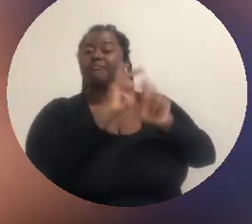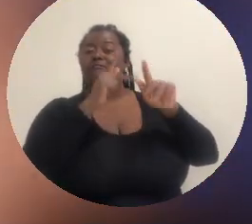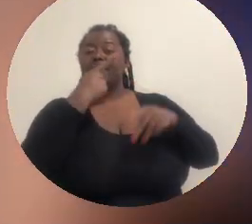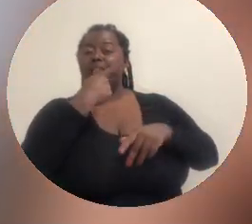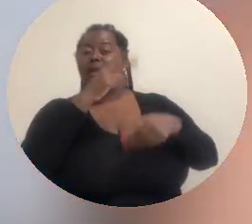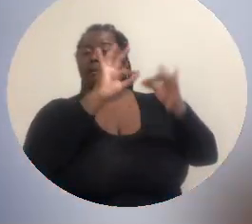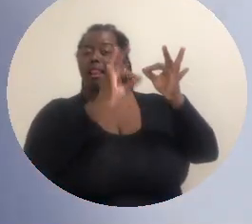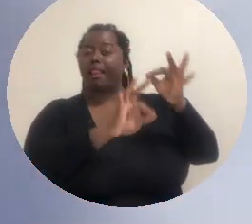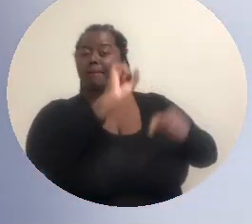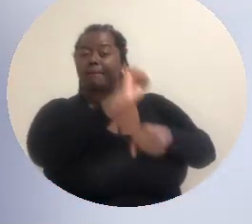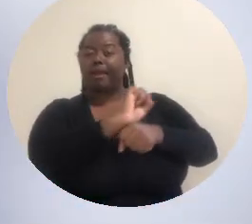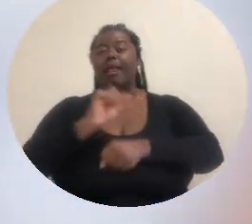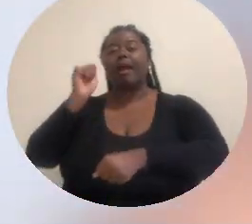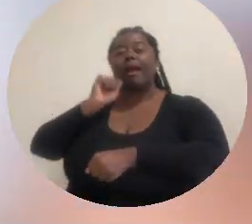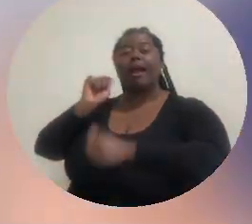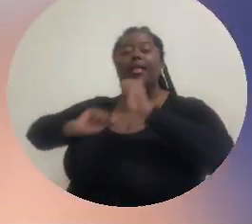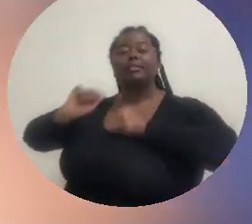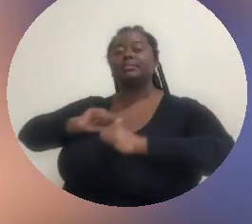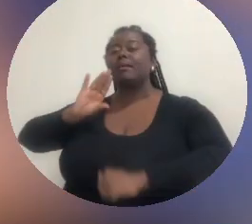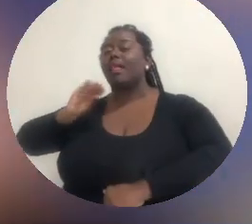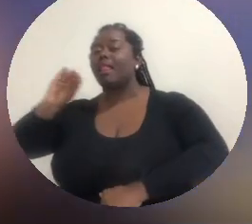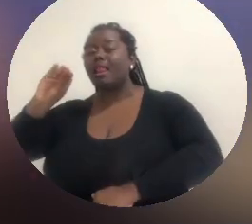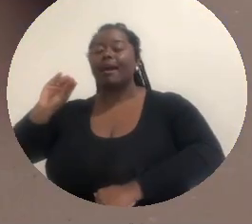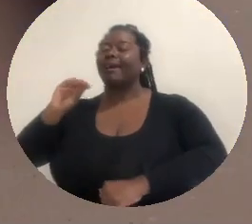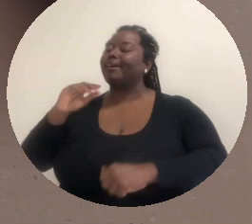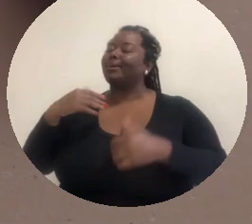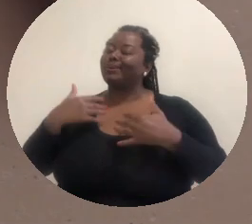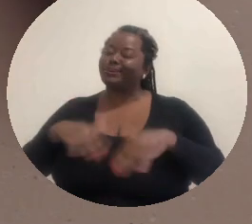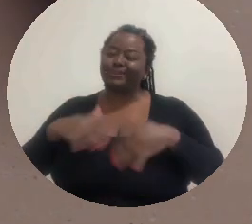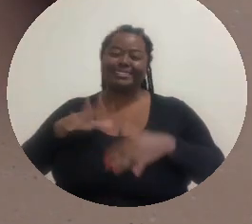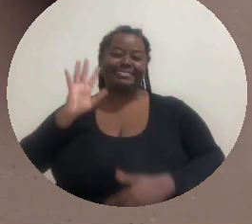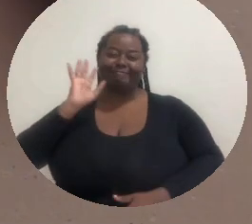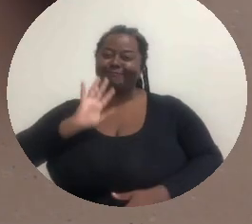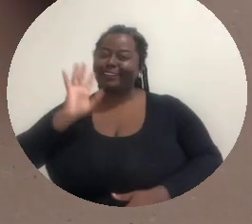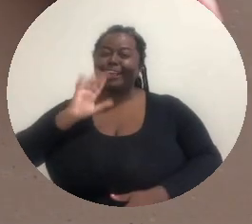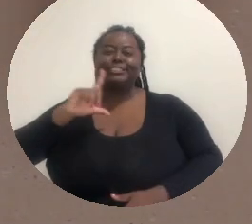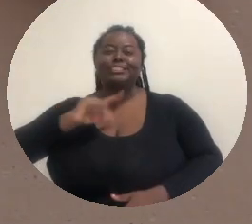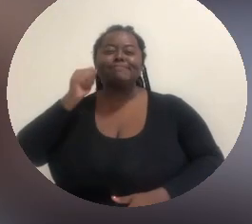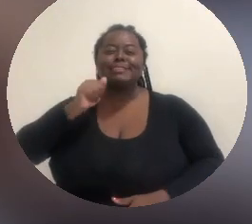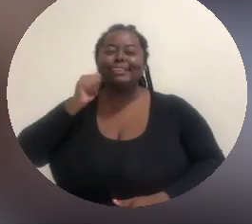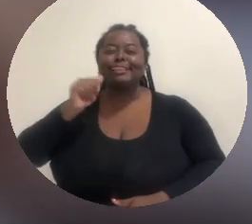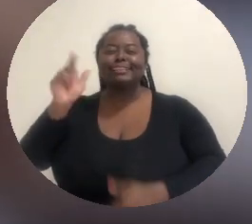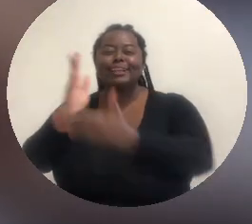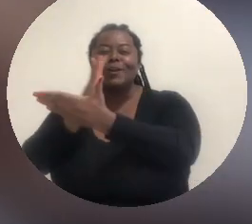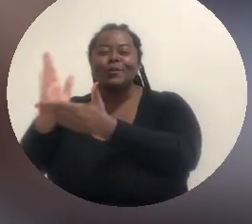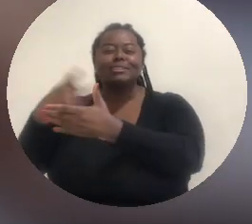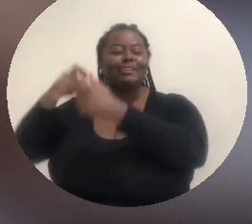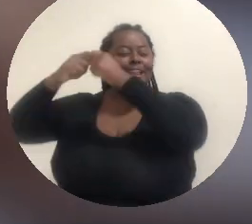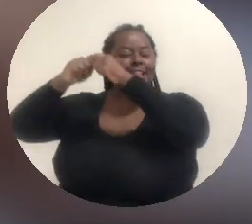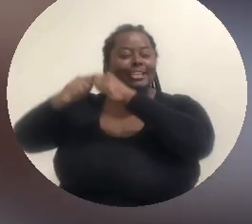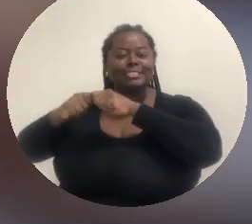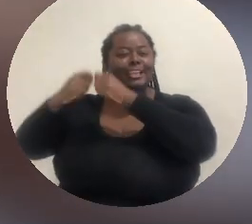dela. Coisa hilária, depois você voltar. Era muito bacana, rapaz. Tinha umas meninas que fizeram até trancinha no meu